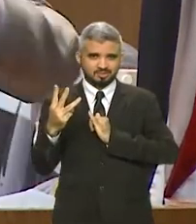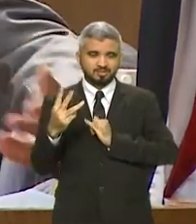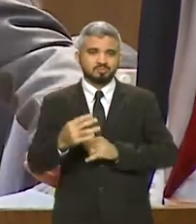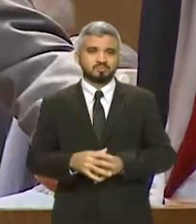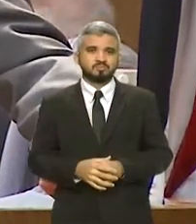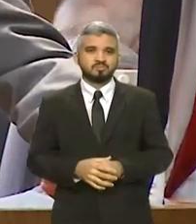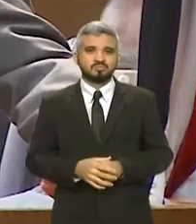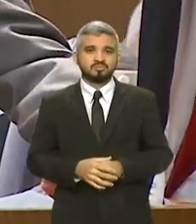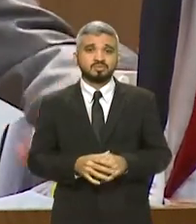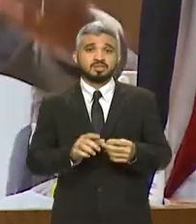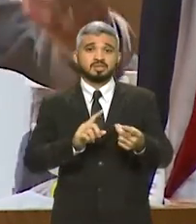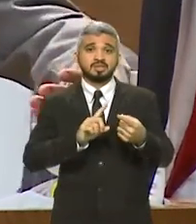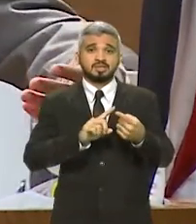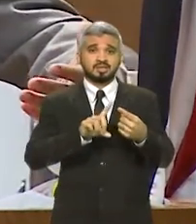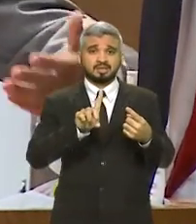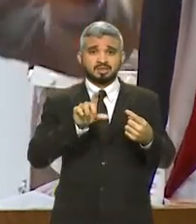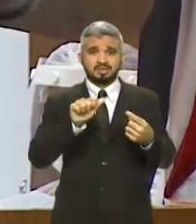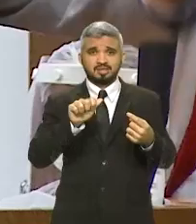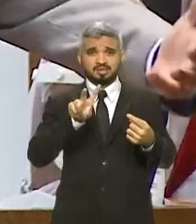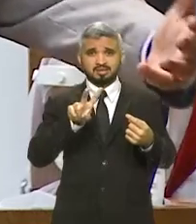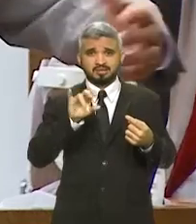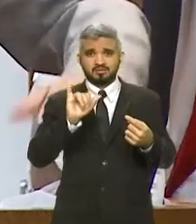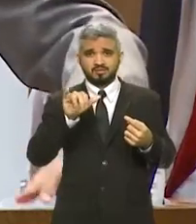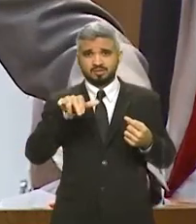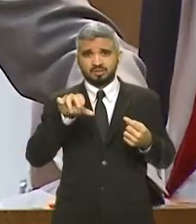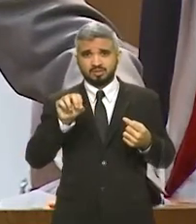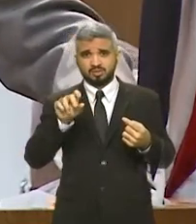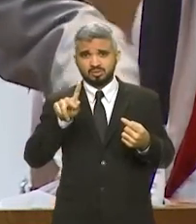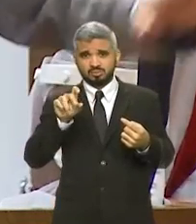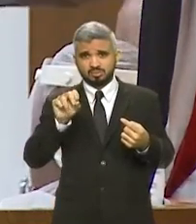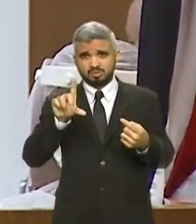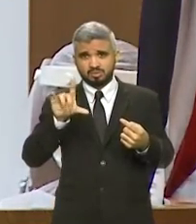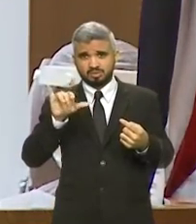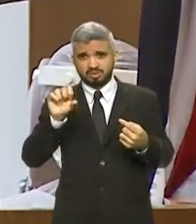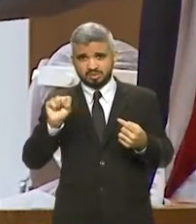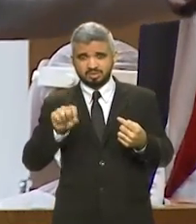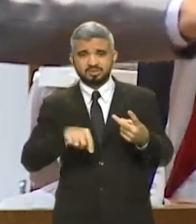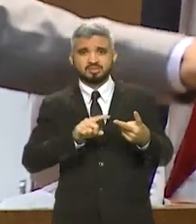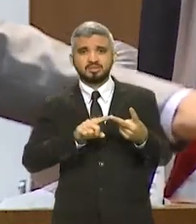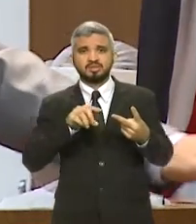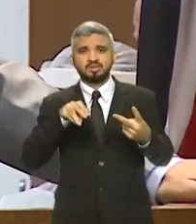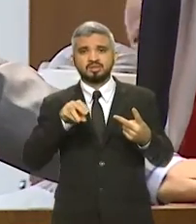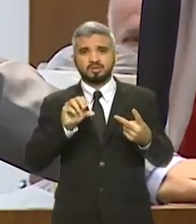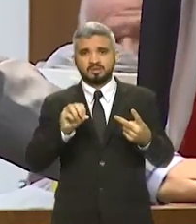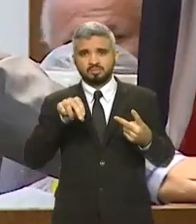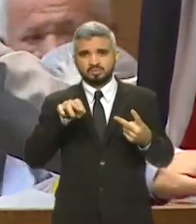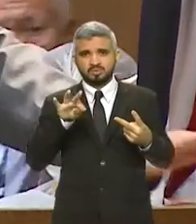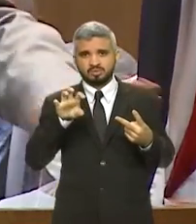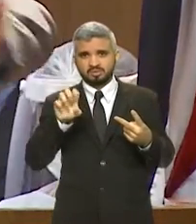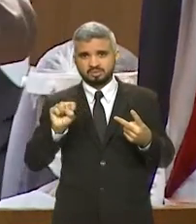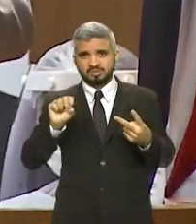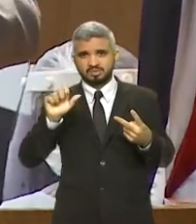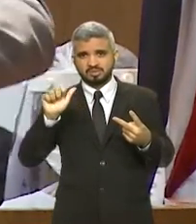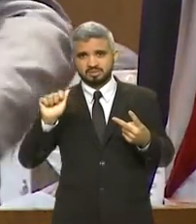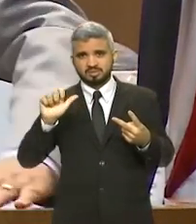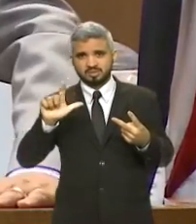para Davinópolis, que já se ampliou para Montes Altos, que vai agora implantar também João Lisboa.